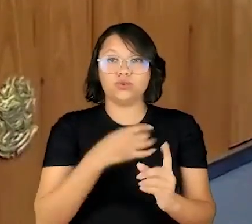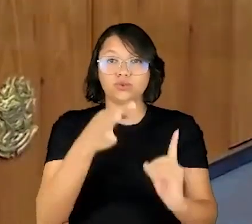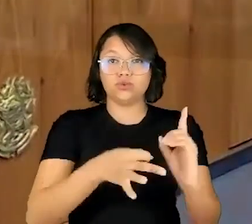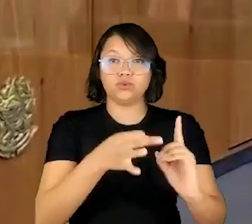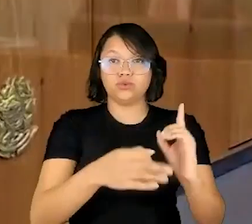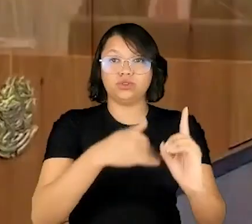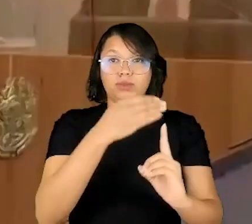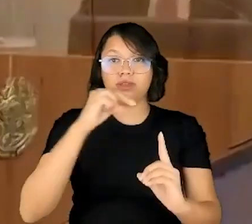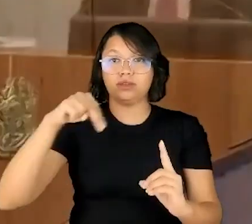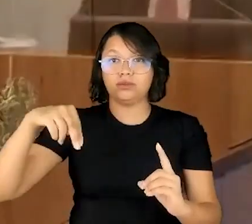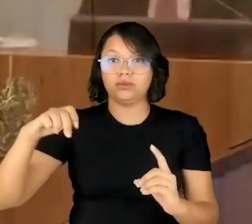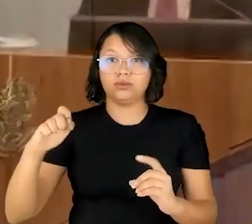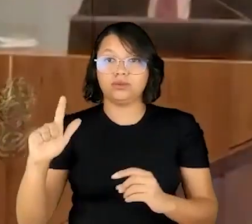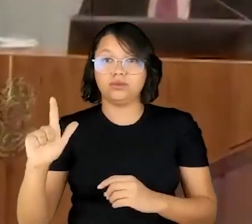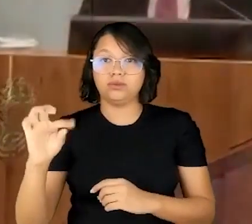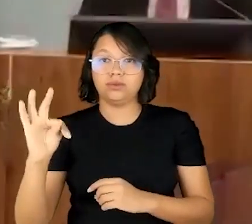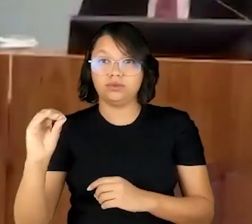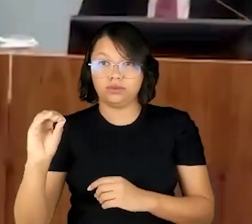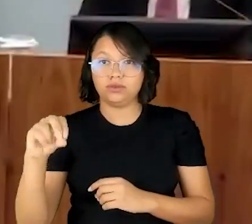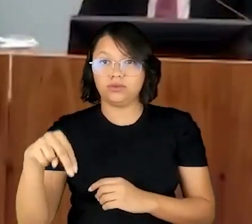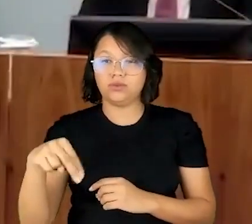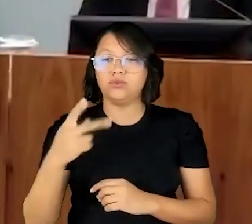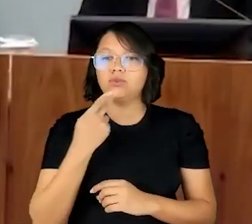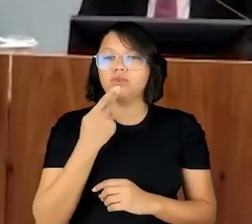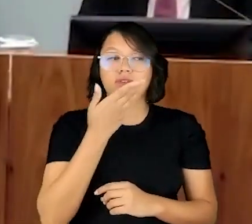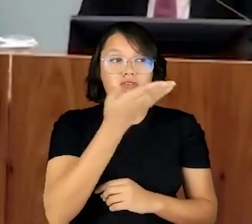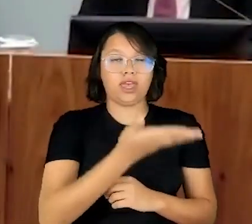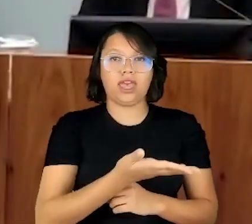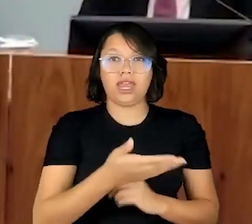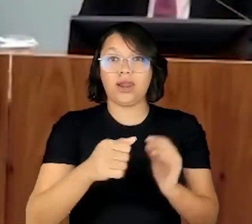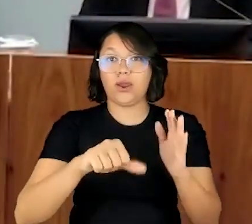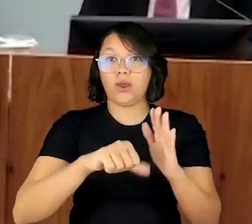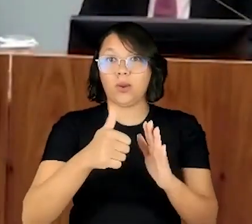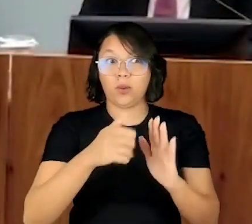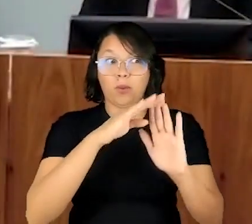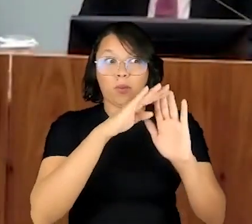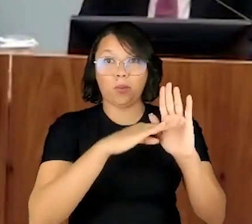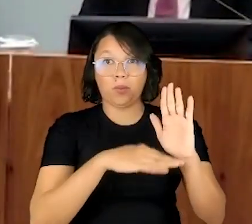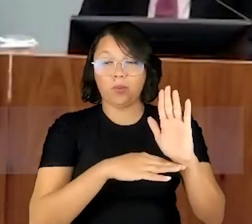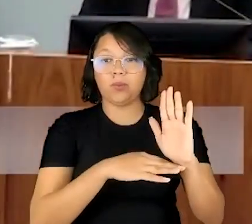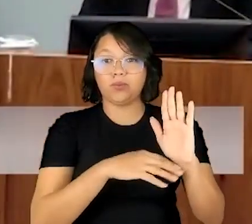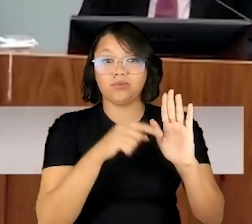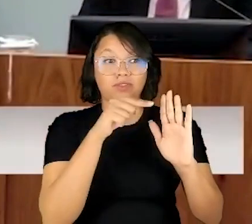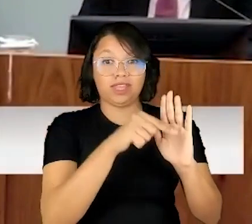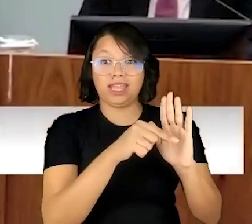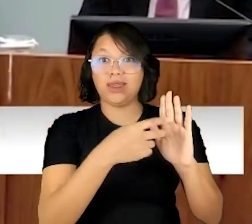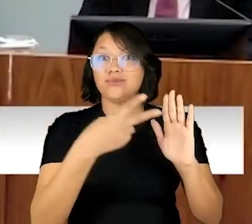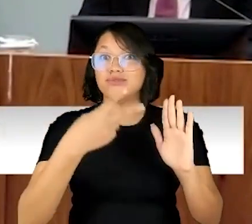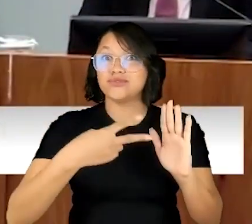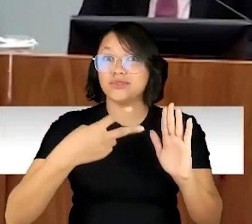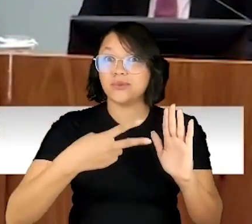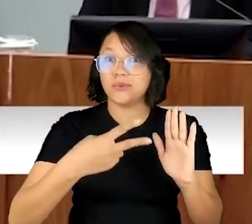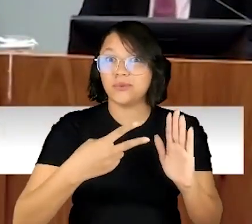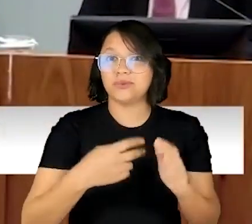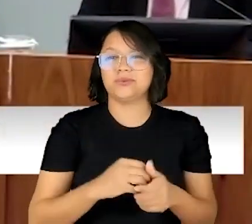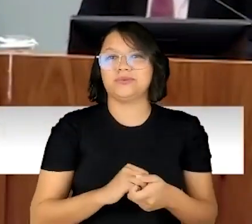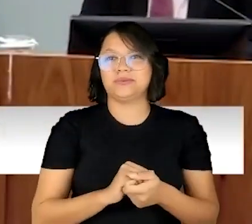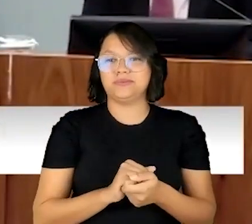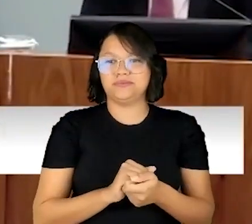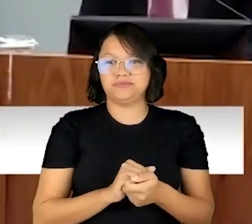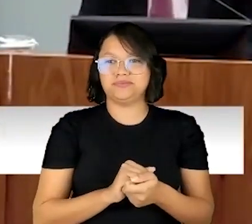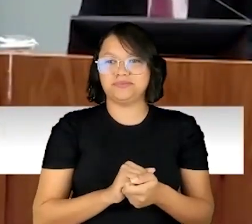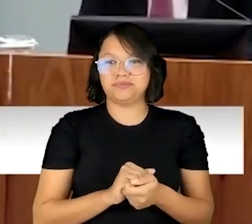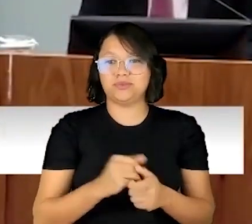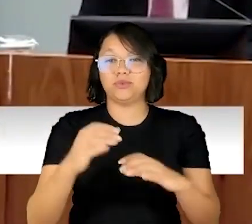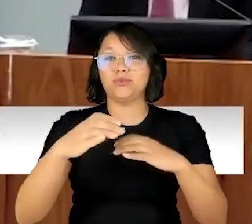Nelton. Falei que o doutor Muta é o primeiro colocado, tem que falar também que o doutor Nelton é o segundo. Então,